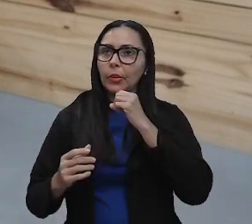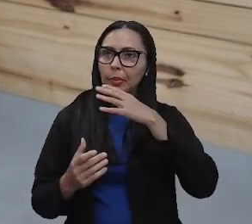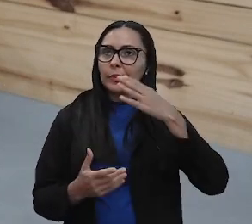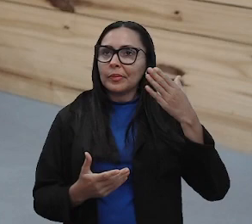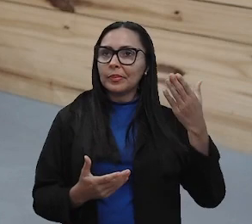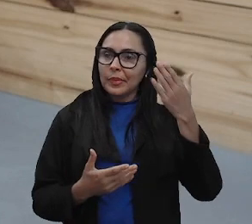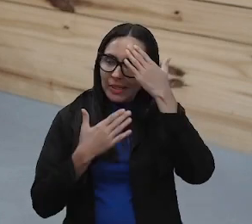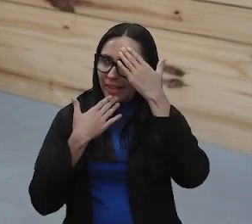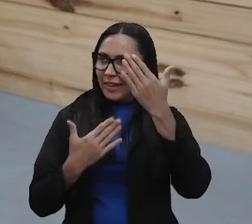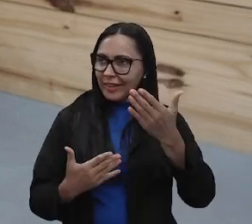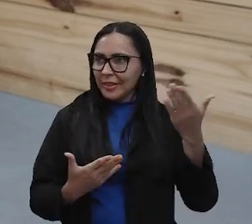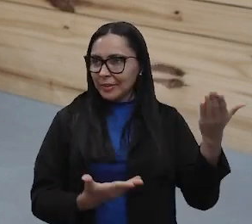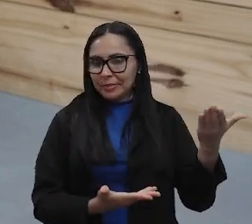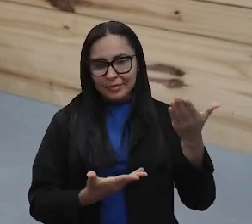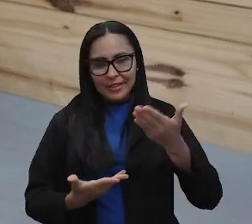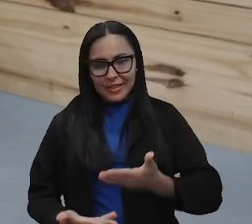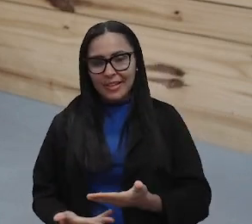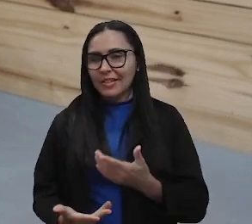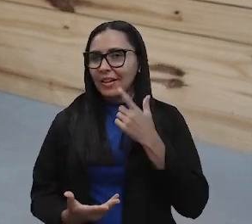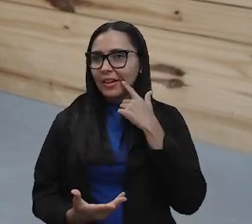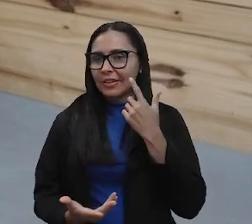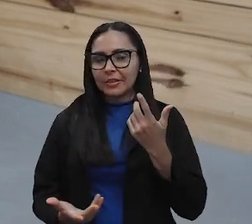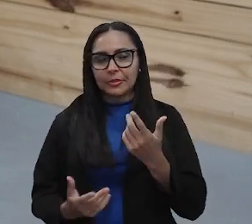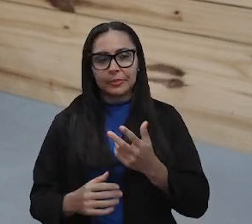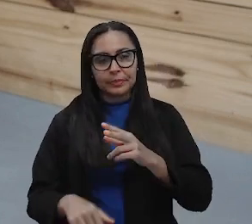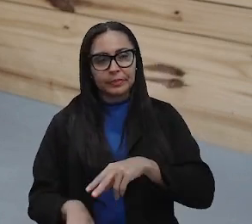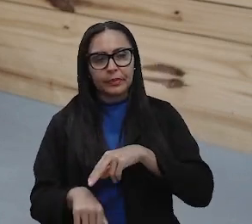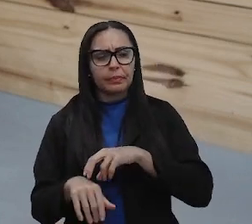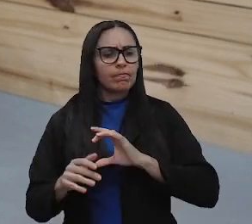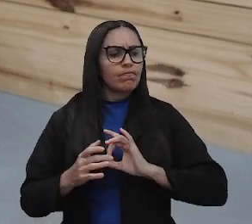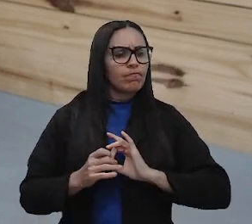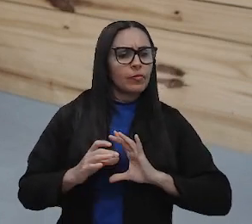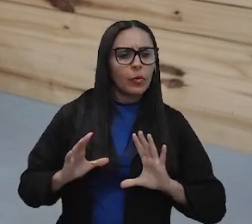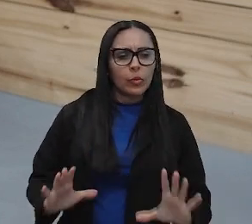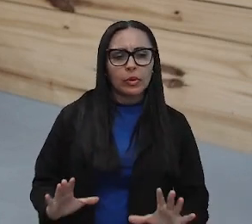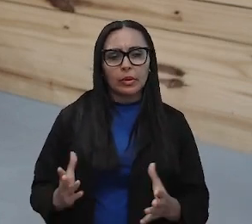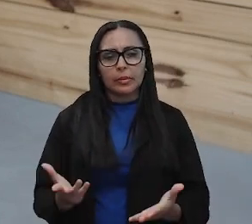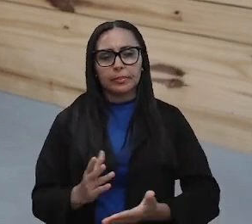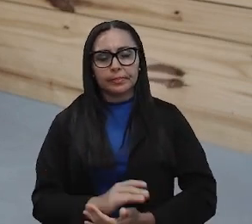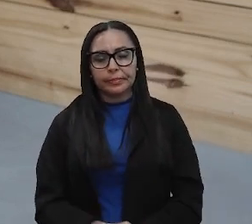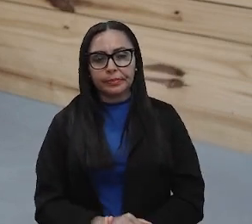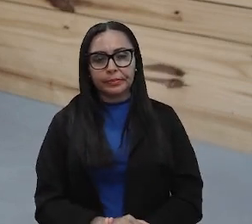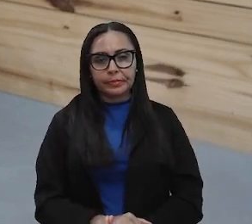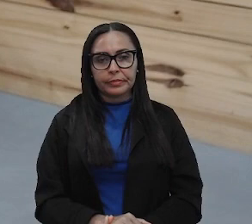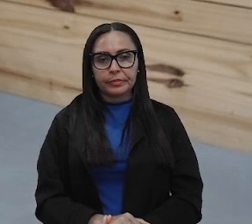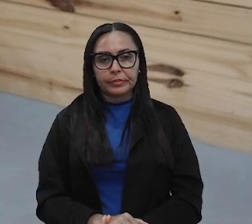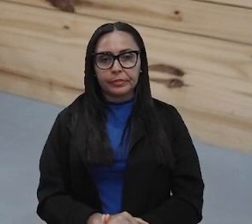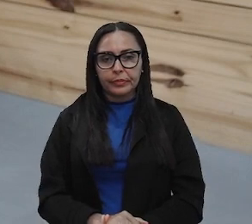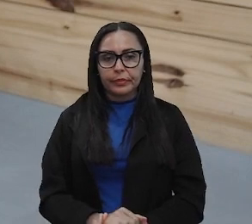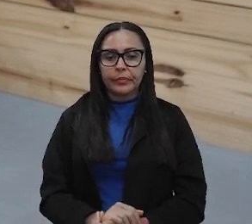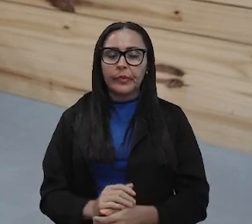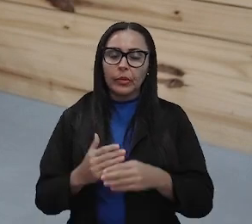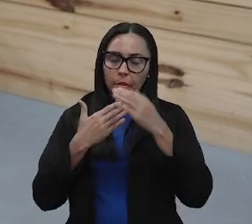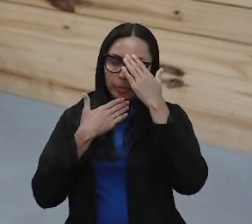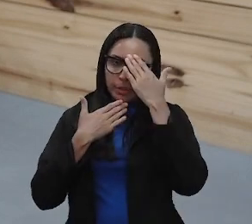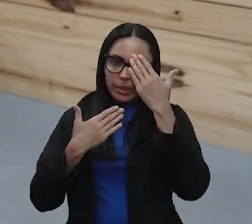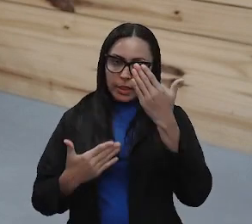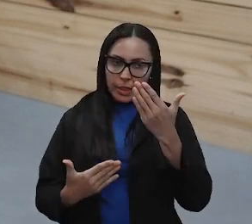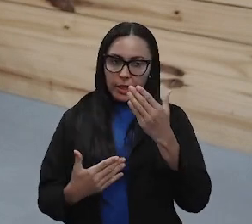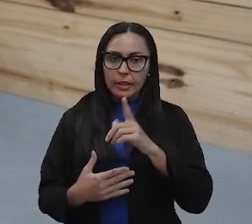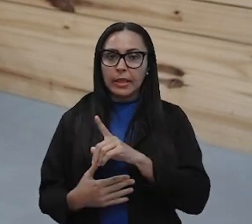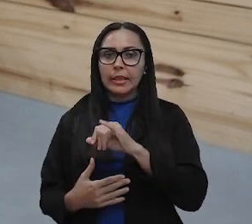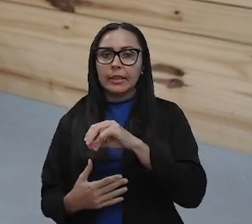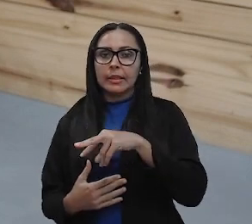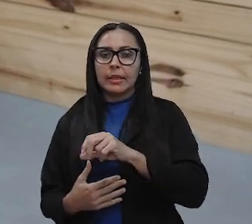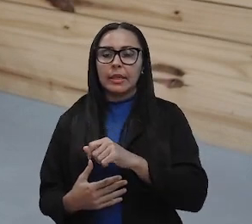sua presença, por aceitar nosso convite. Fique à vontade, a aula agora é sua. Obrigada, Alina. É muito